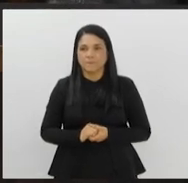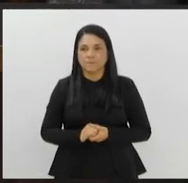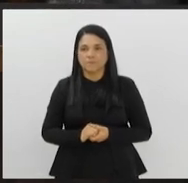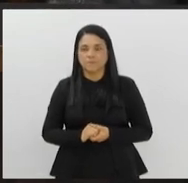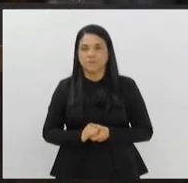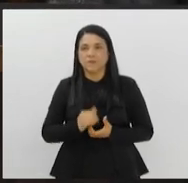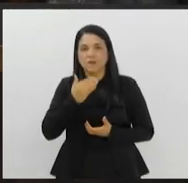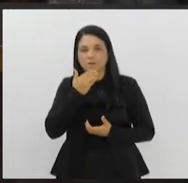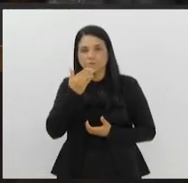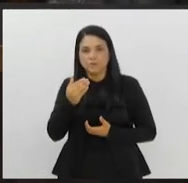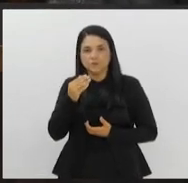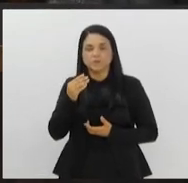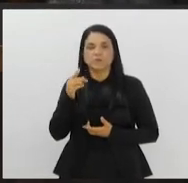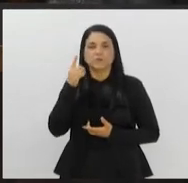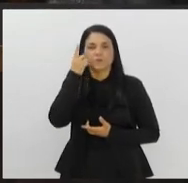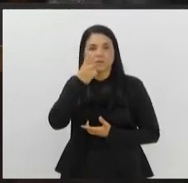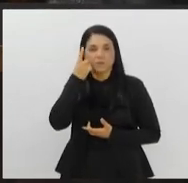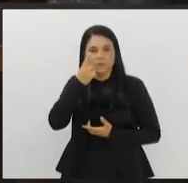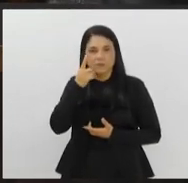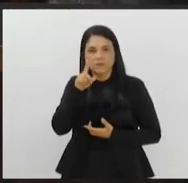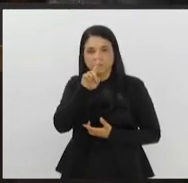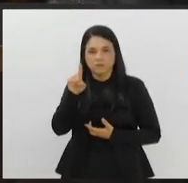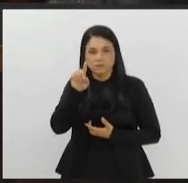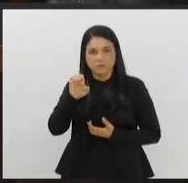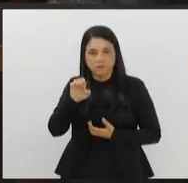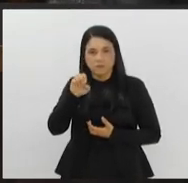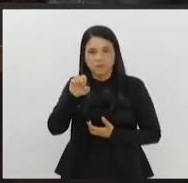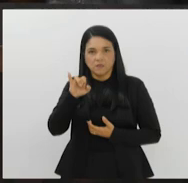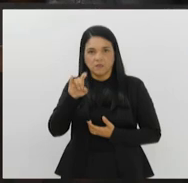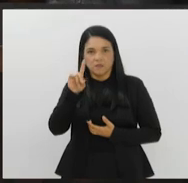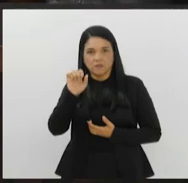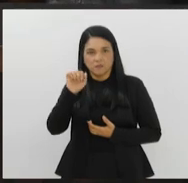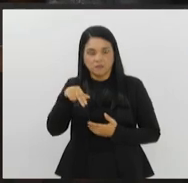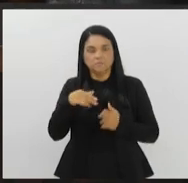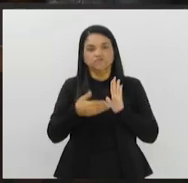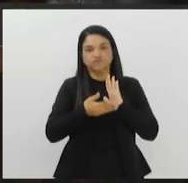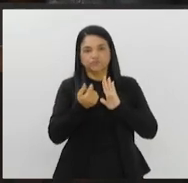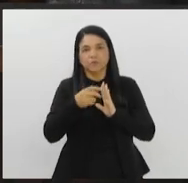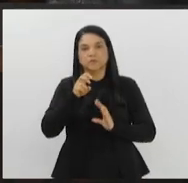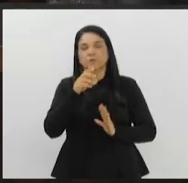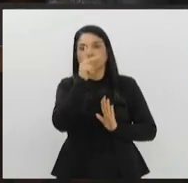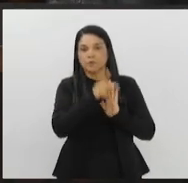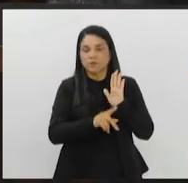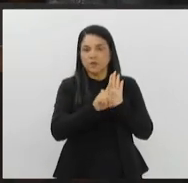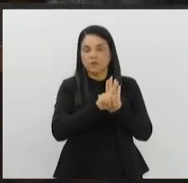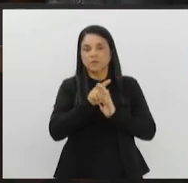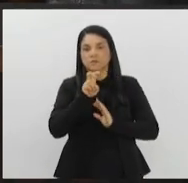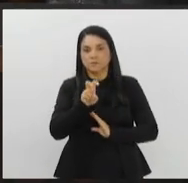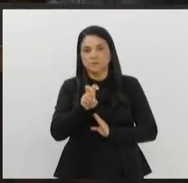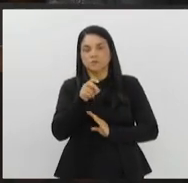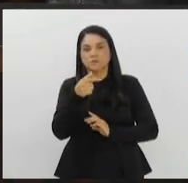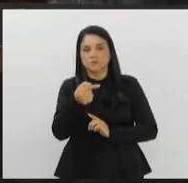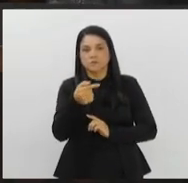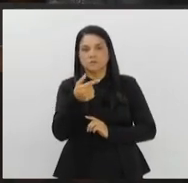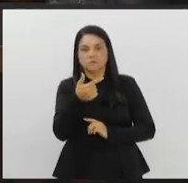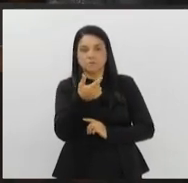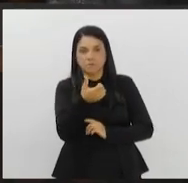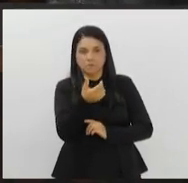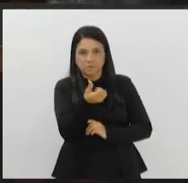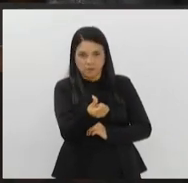A pedido da autora também está retirado o projeto de lei 5.761 de